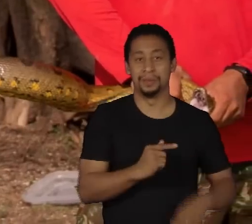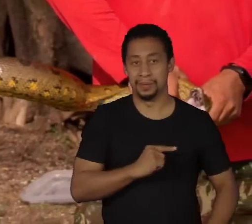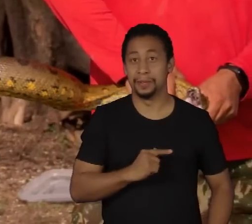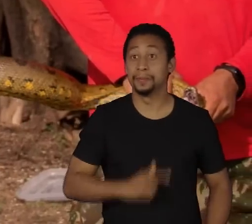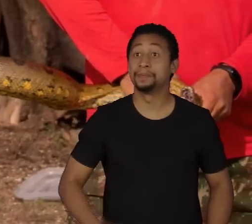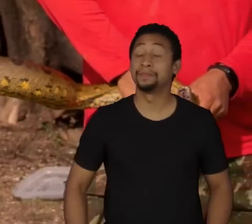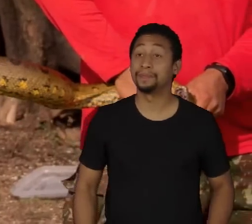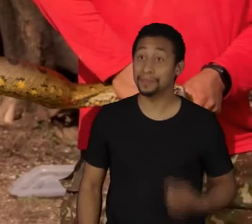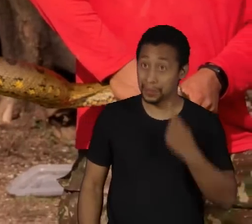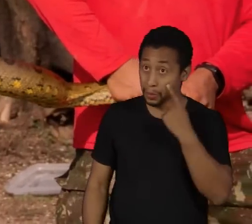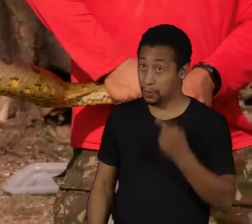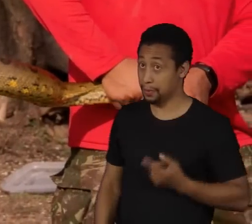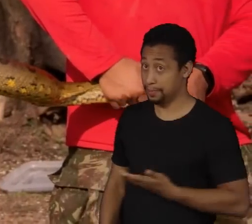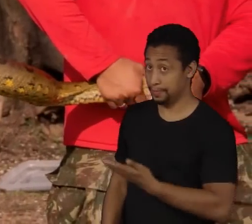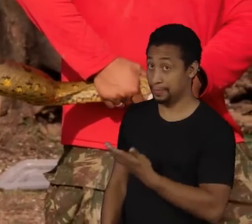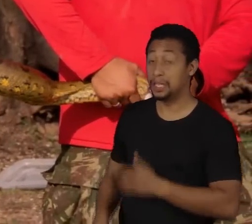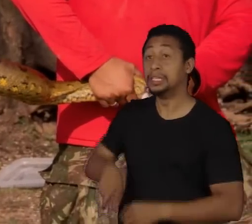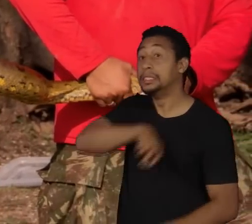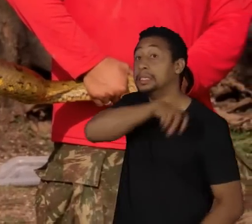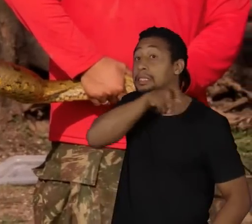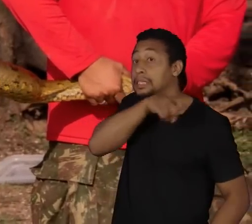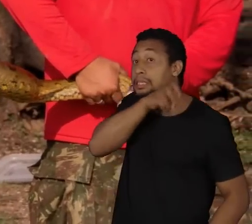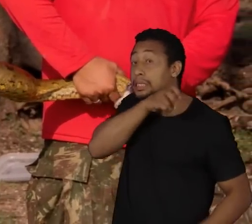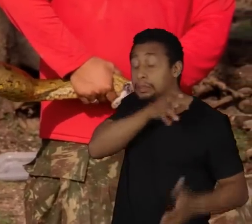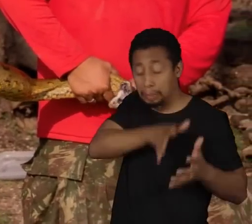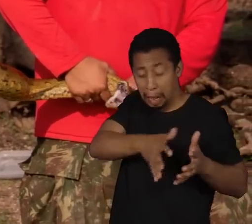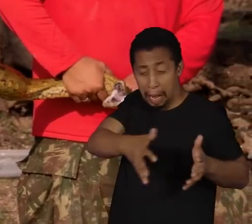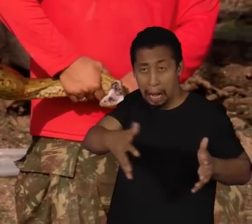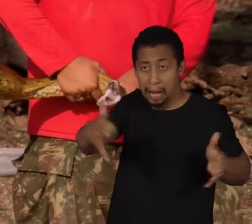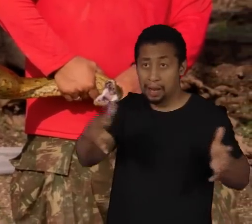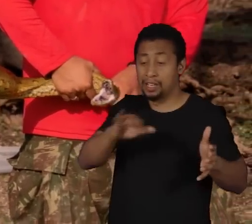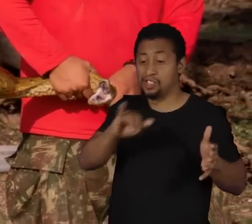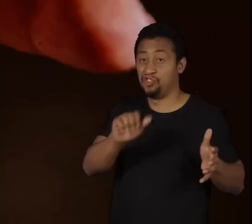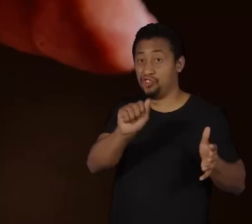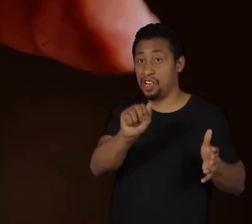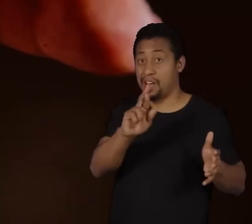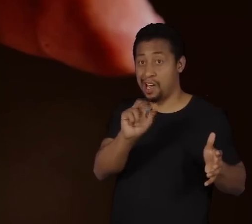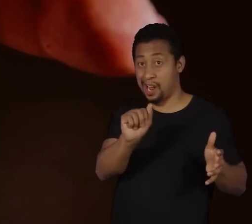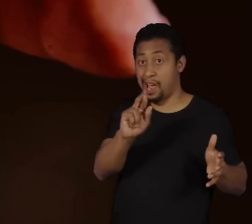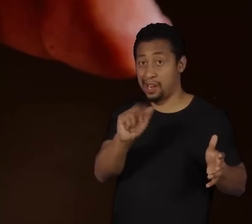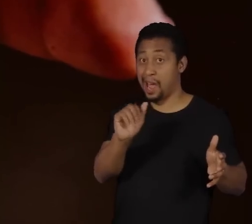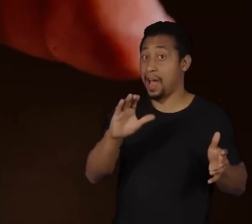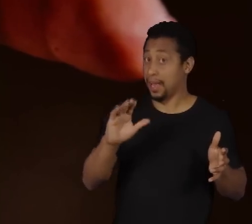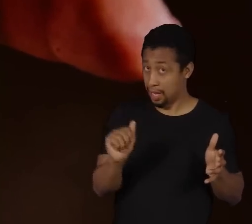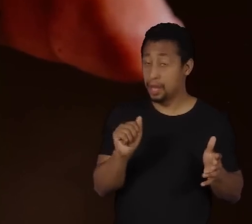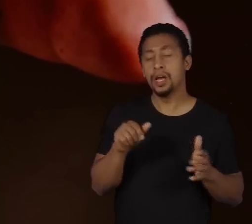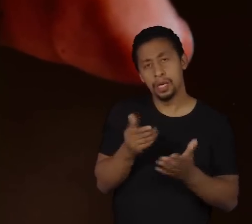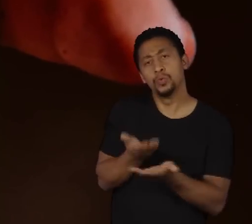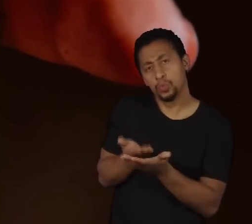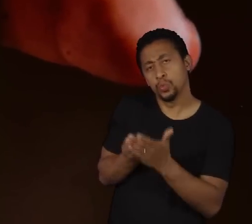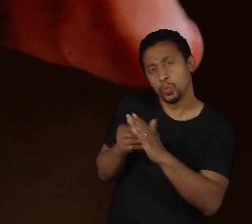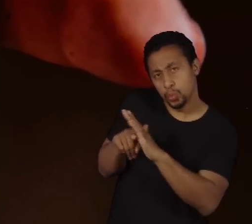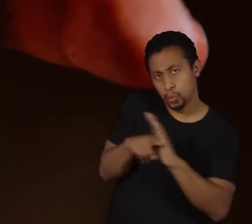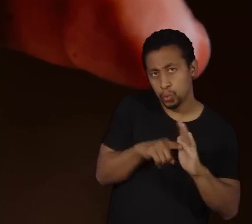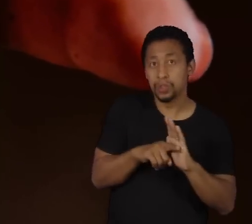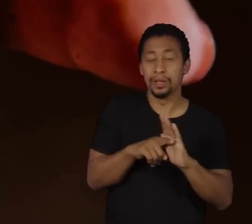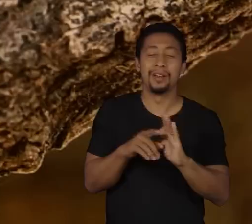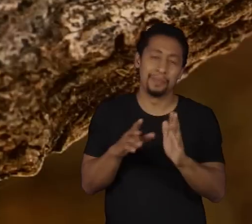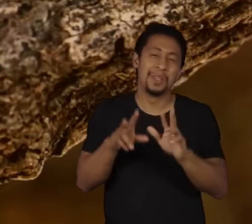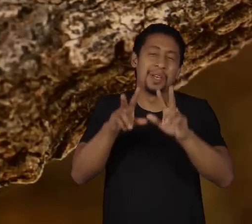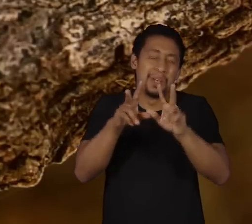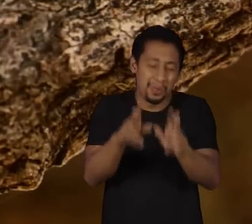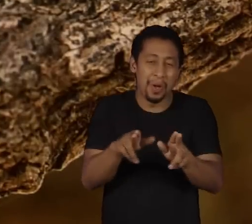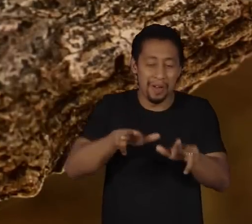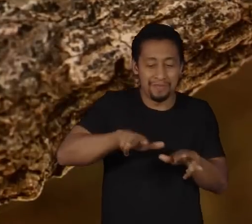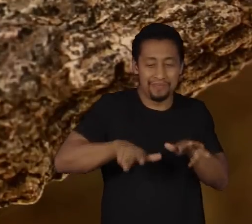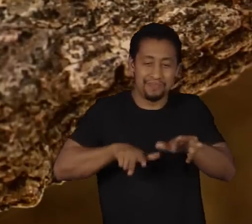Olha só o tamanho desta jararaca. É um dos répteis estudados nos sítios arqueológicos, assim como anfíbios.